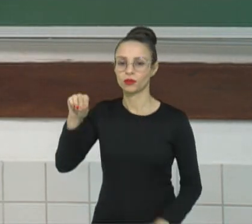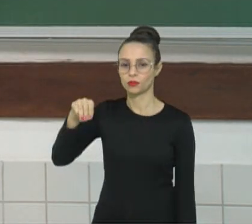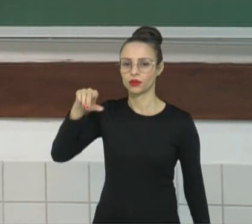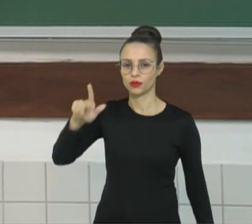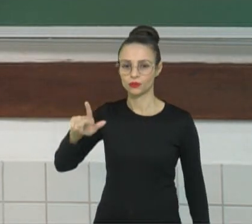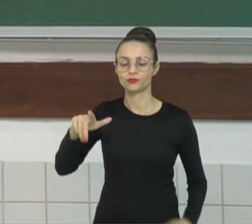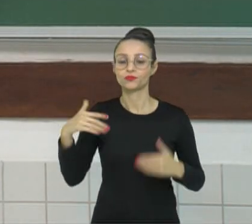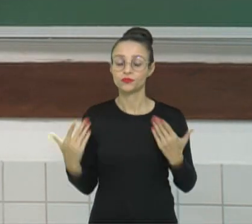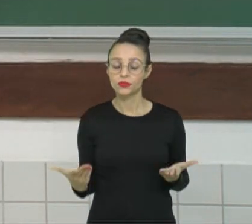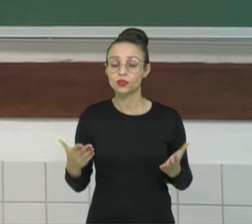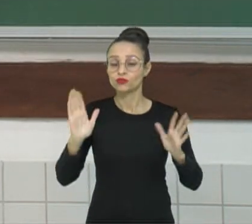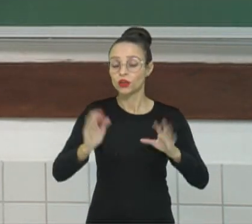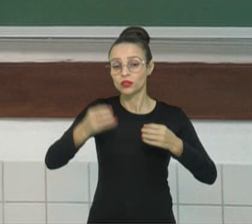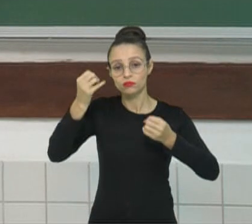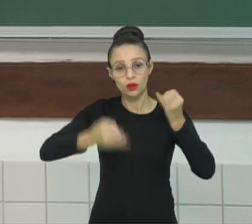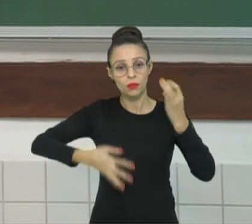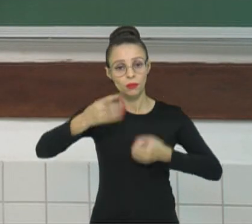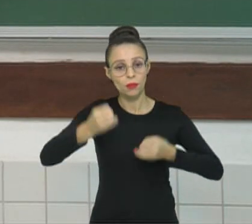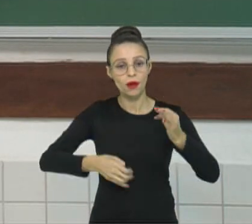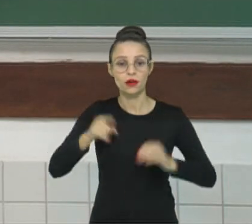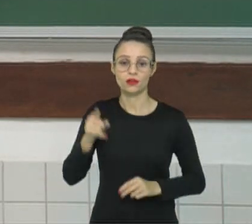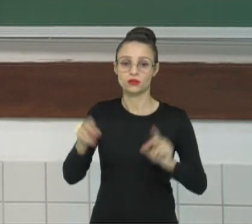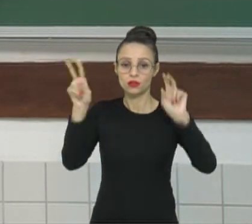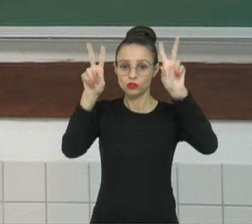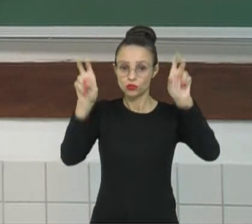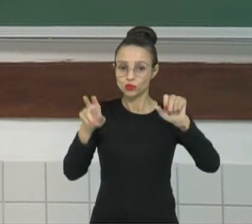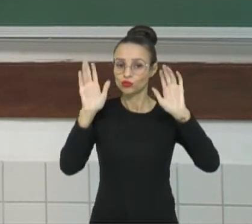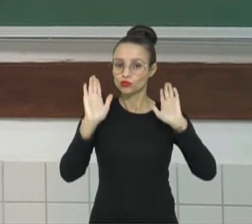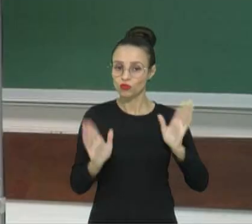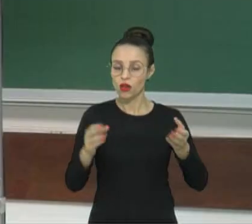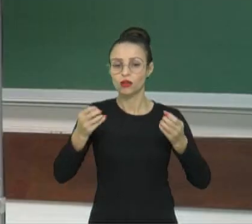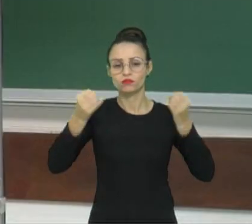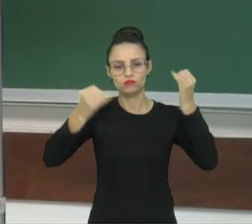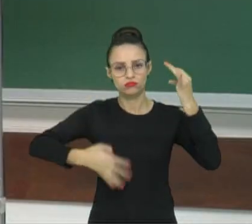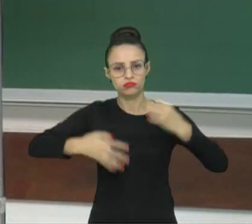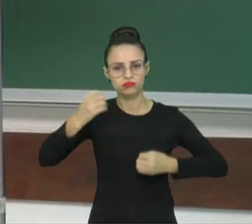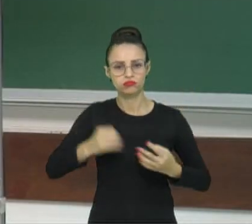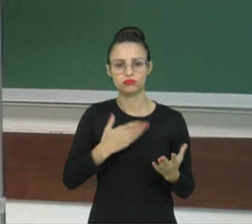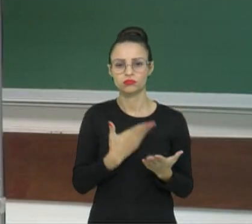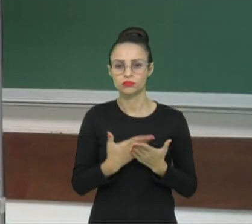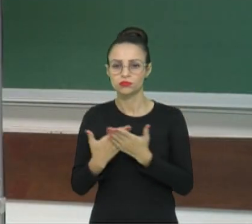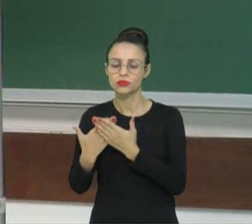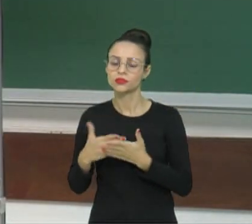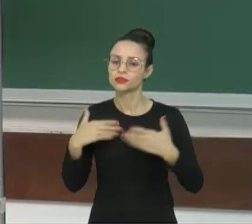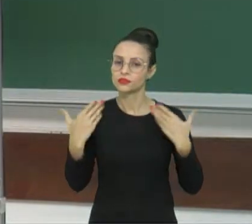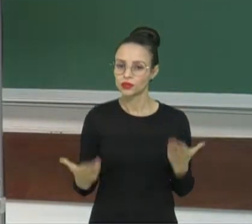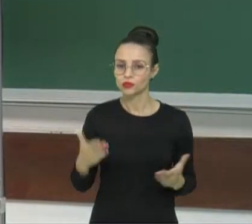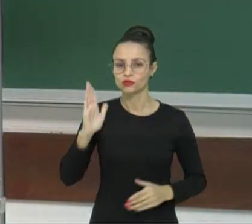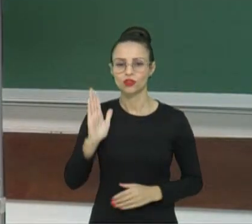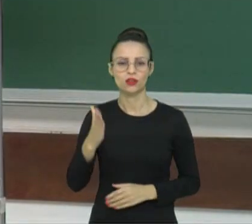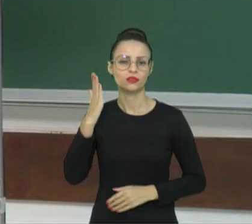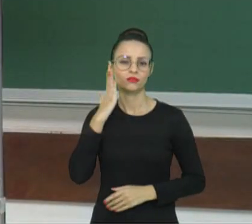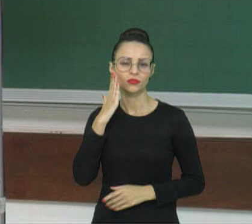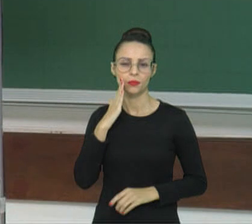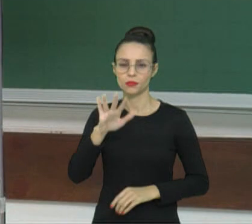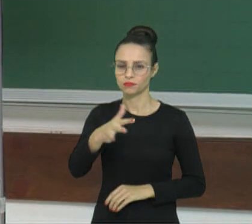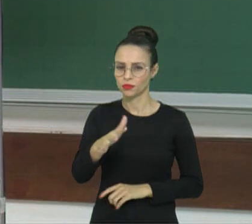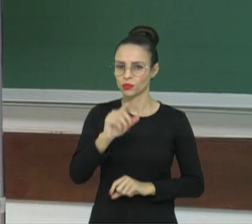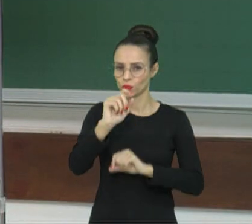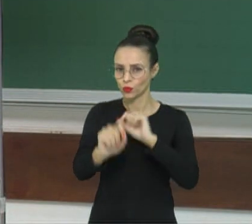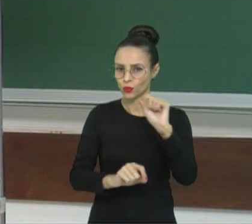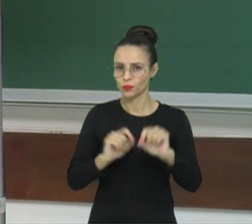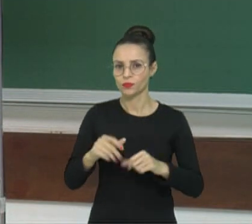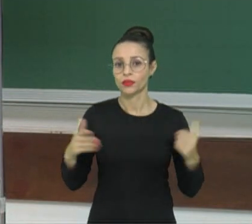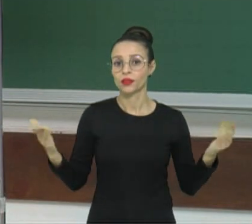já tratamos, né, desse assunto, já trouxemos esse assunto para nossas aulas, então a gente já tem uma ideia. Então,